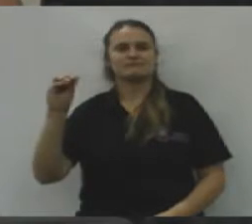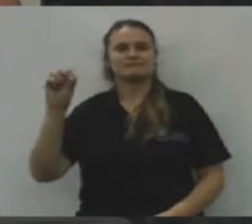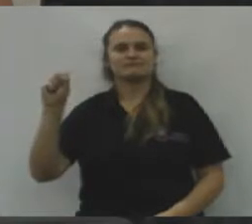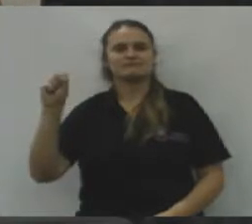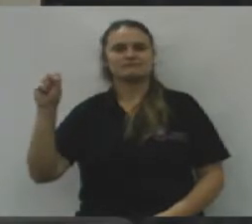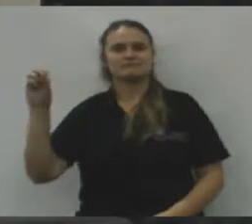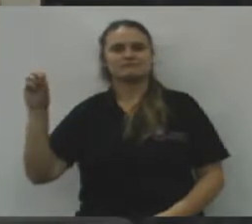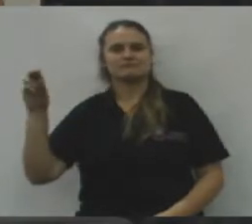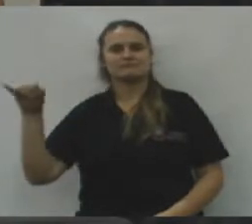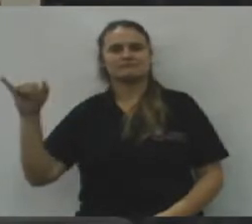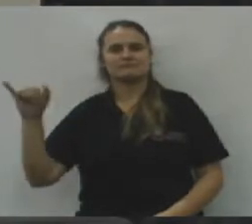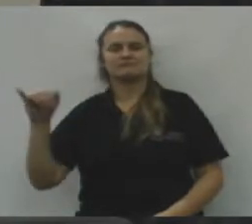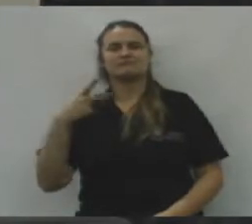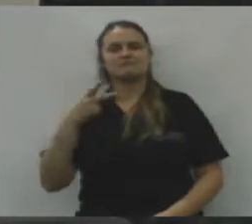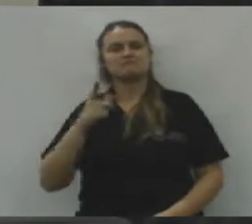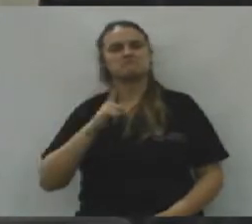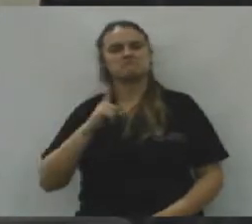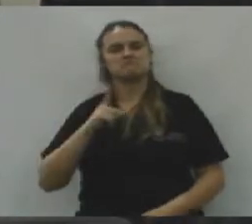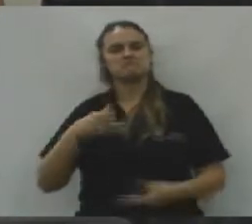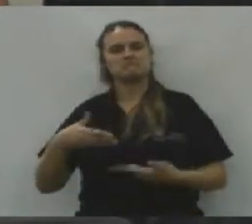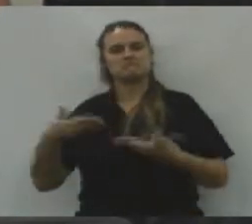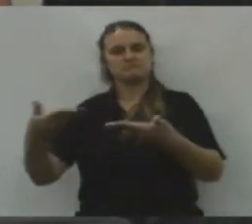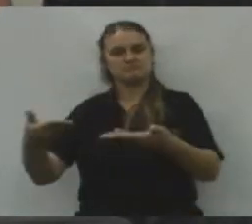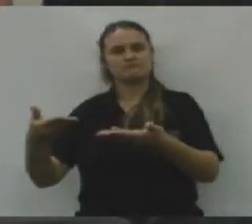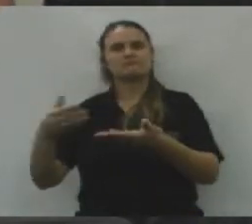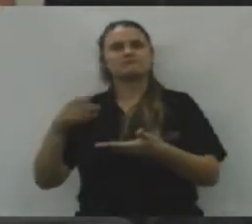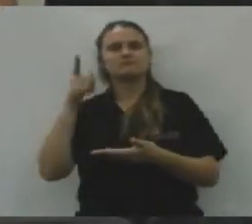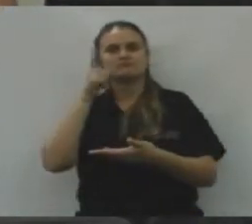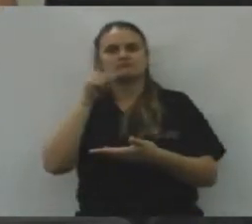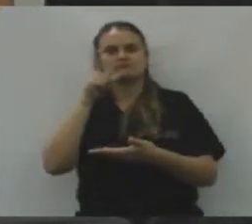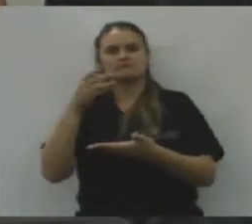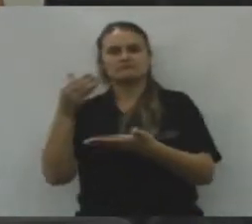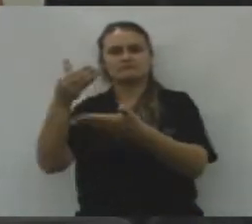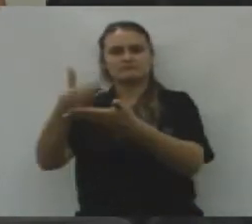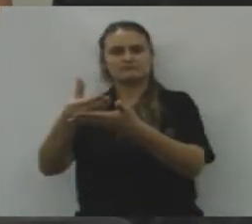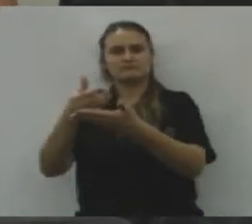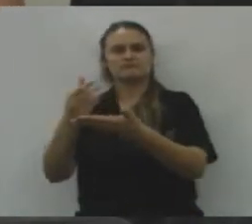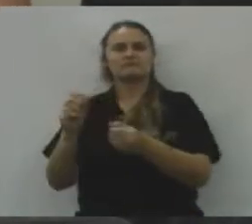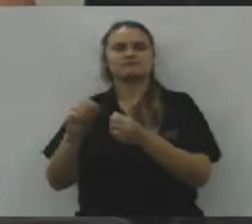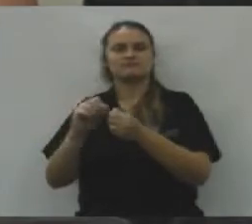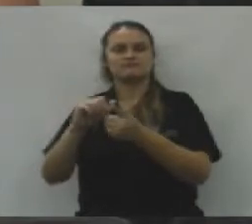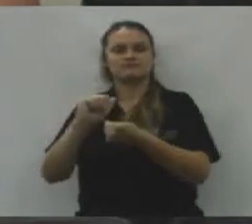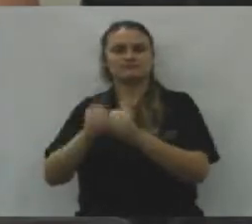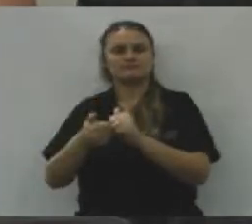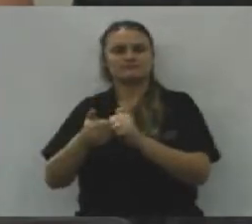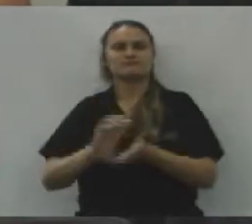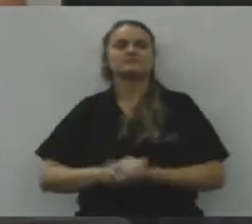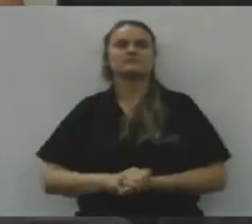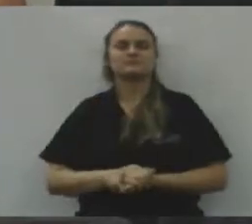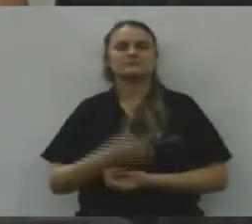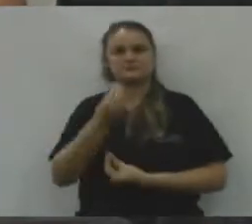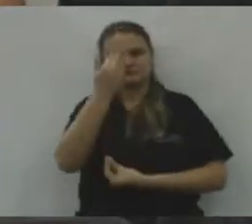e nos agracia com esse investimento. É só isso. Obrigada e boa